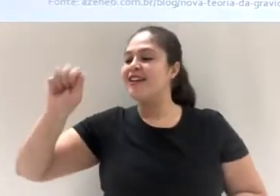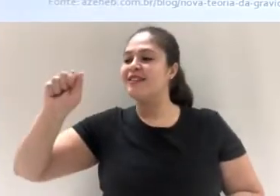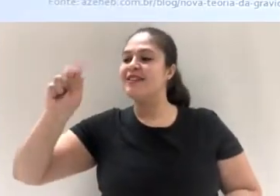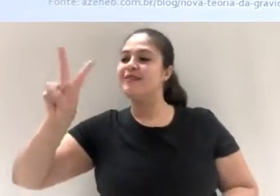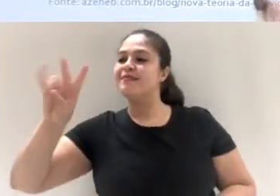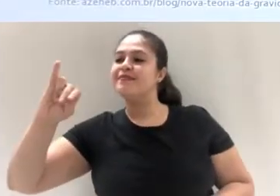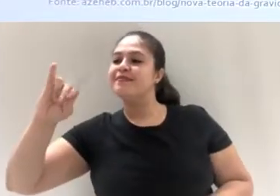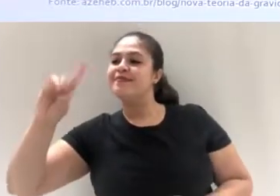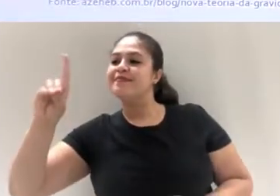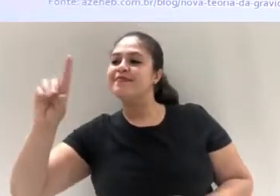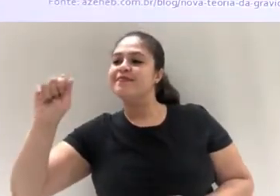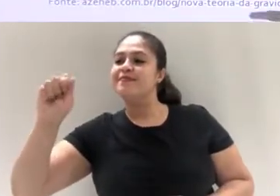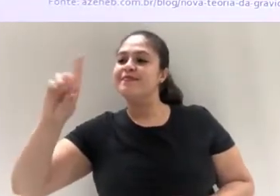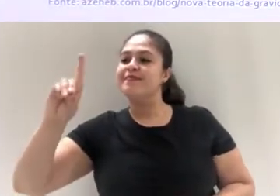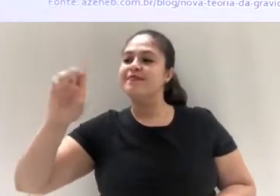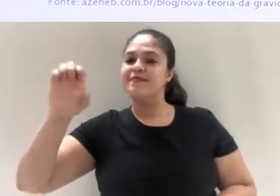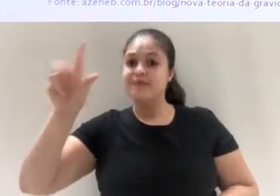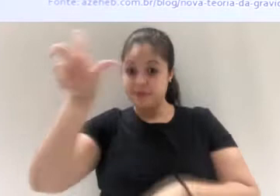sobre gravidade.